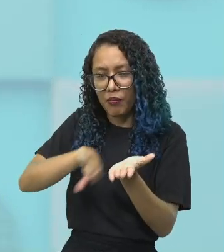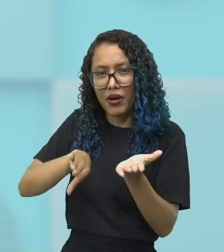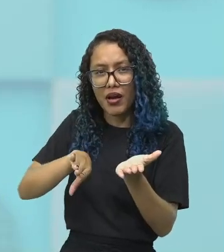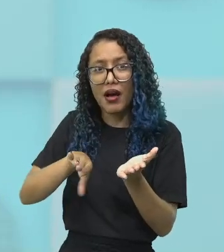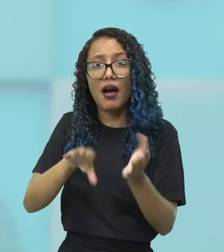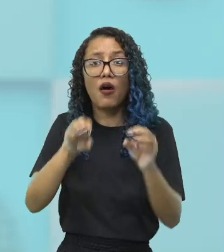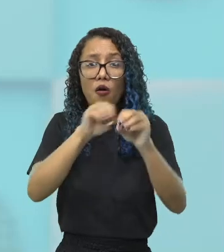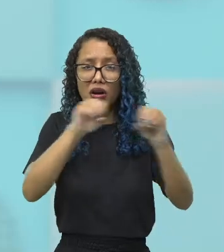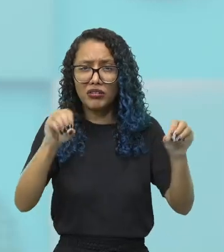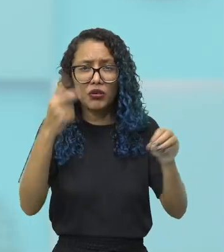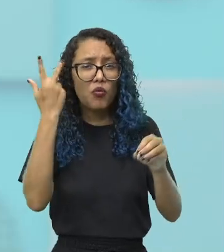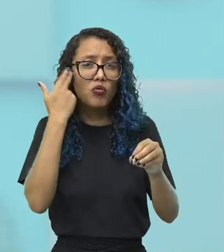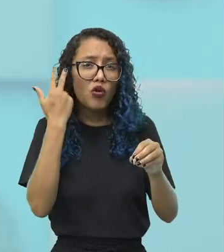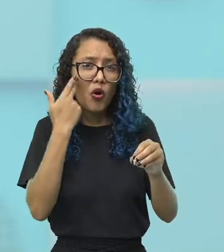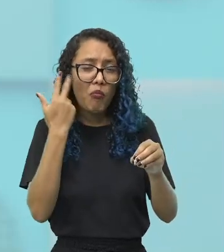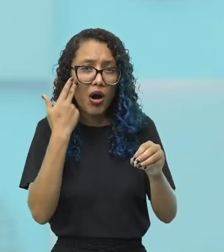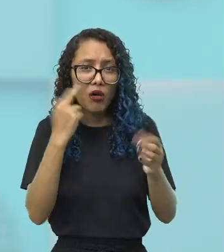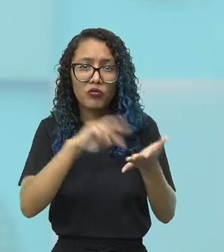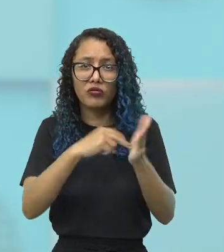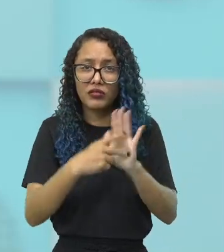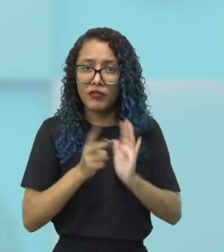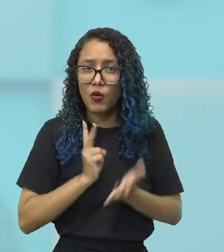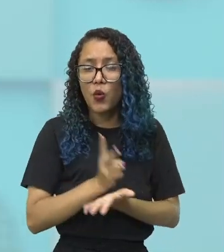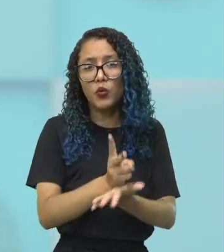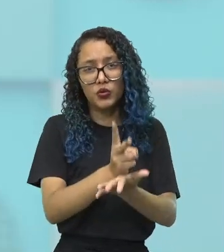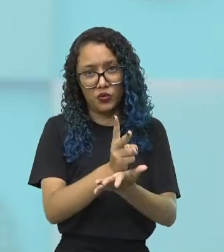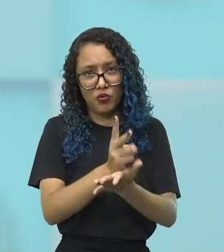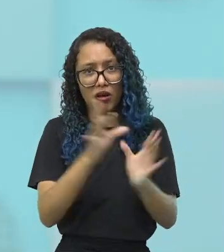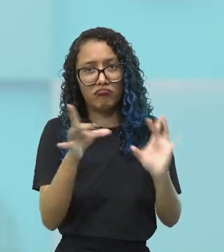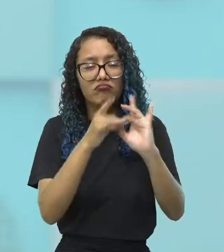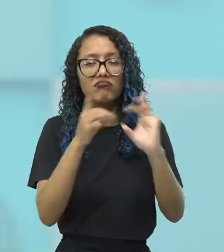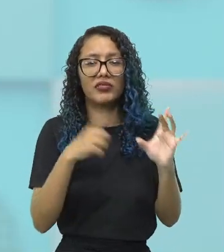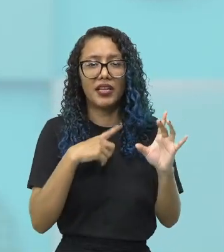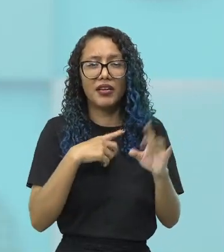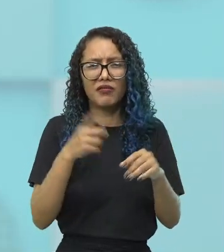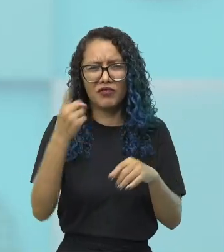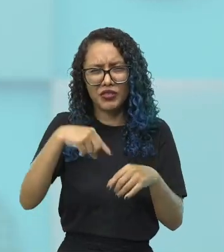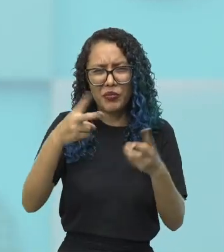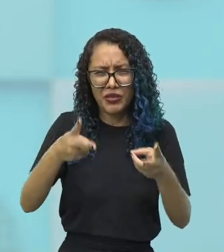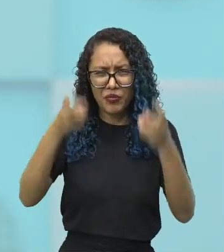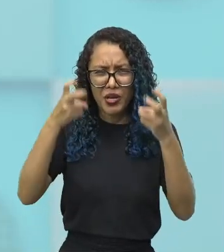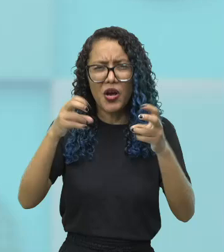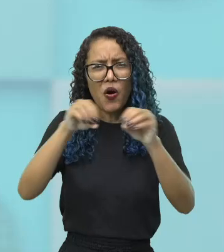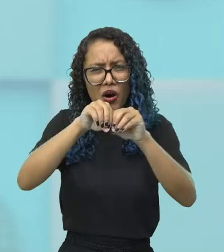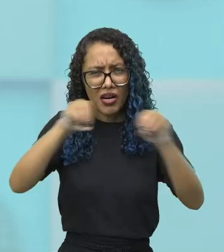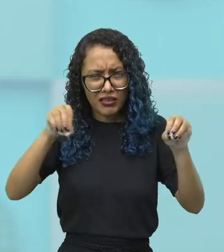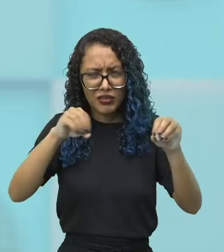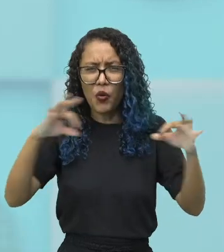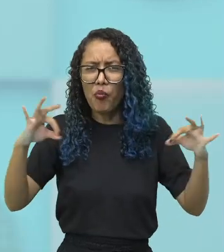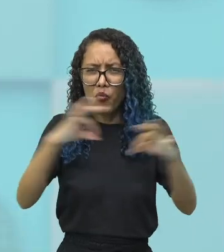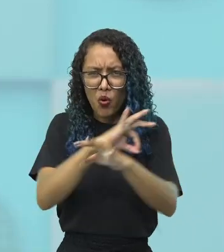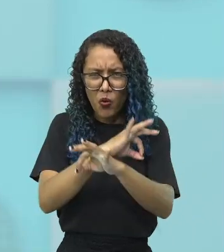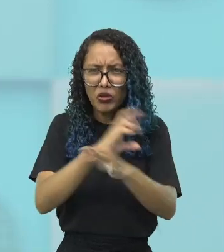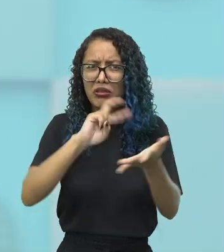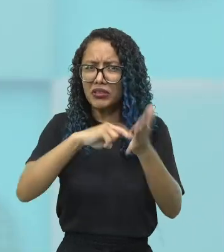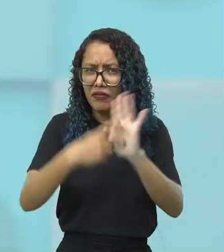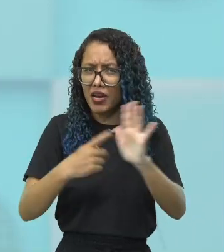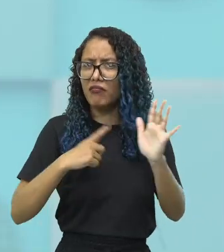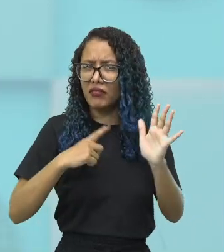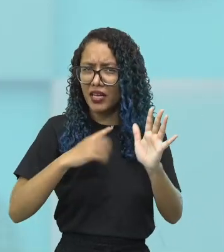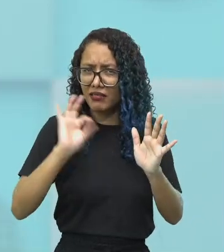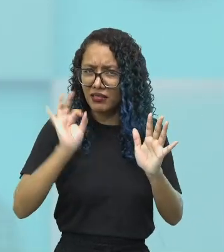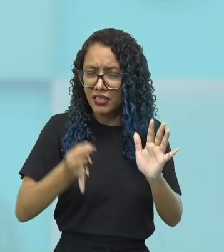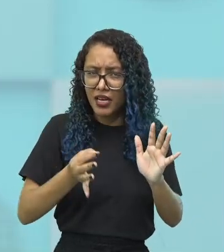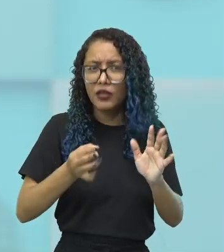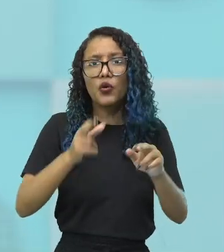quê? A nossa oração, como eu tirei para vocês ainda agora, vocês perceberam que a oração ficou completa, fez sentido. Por isso, eu tenho